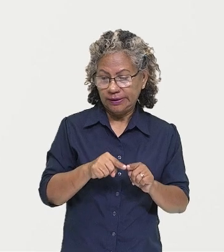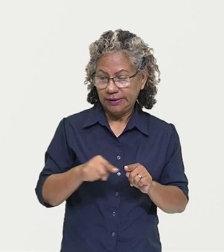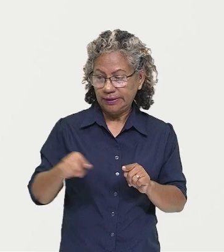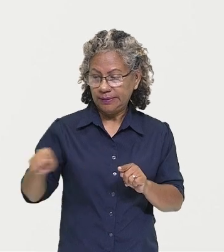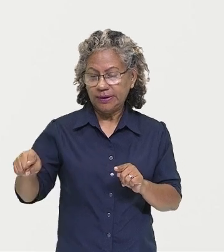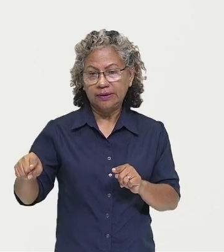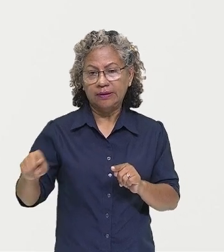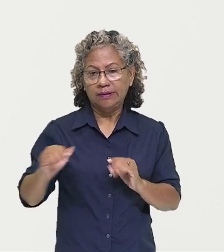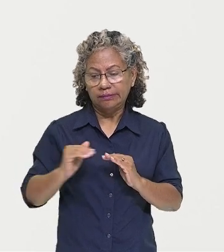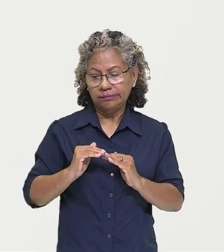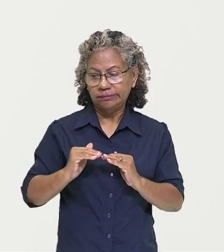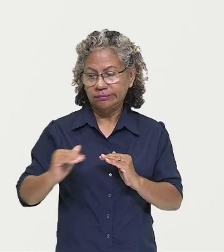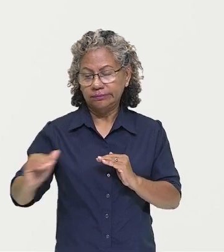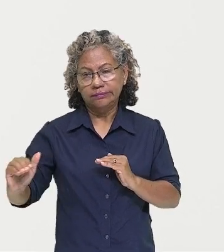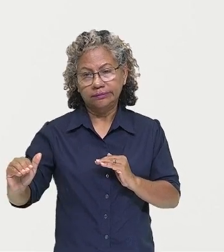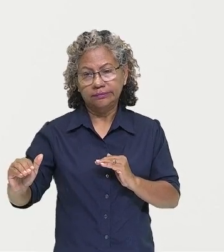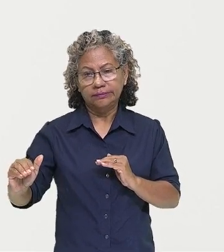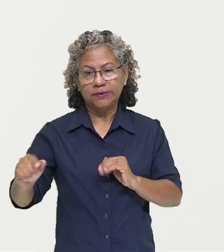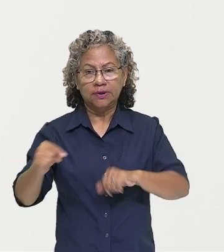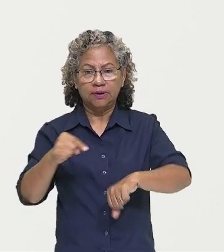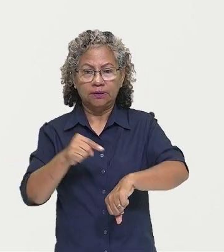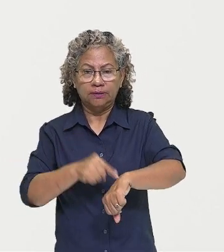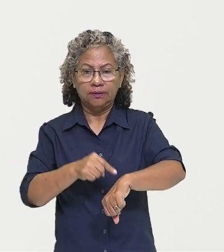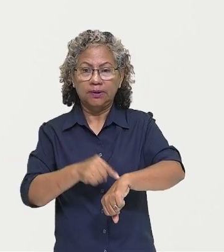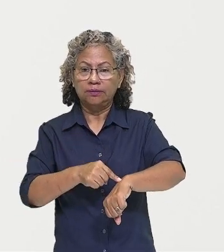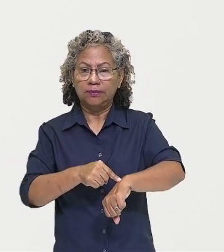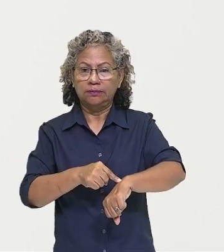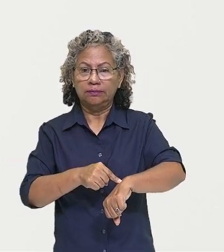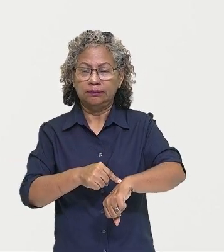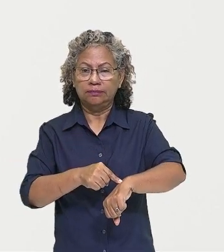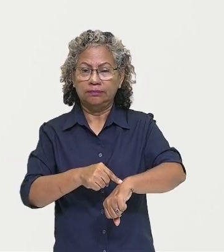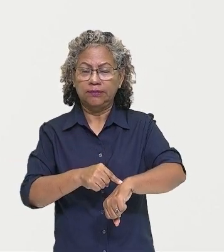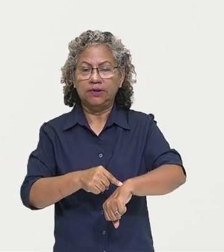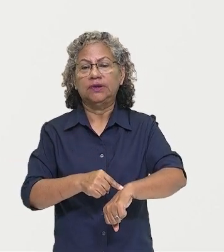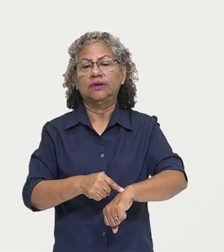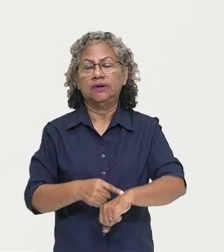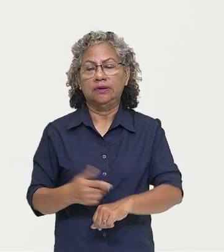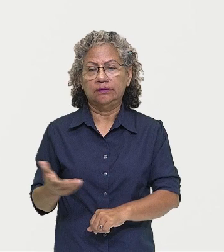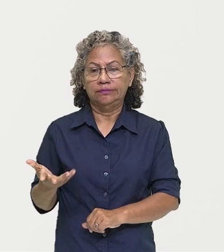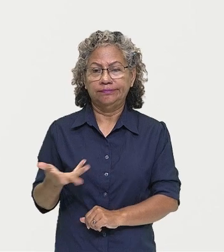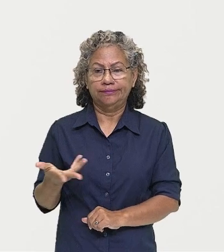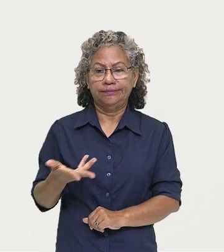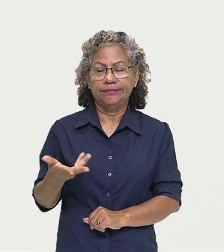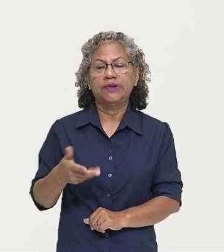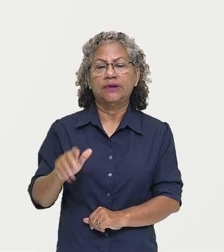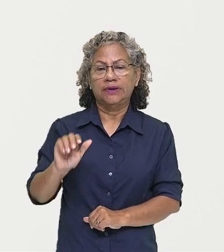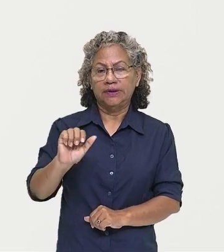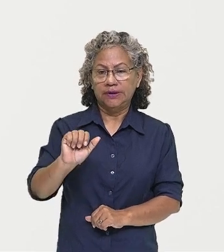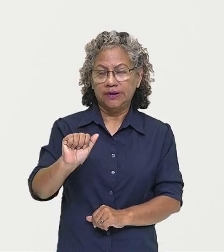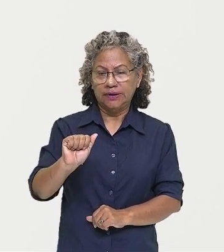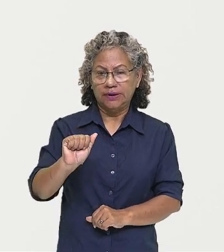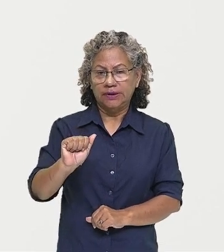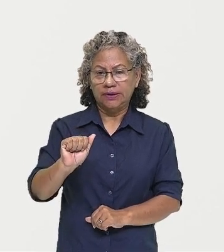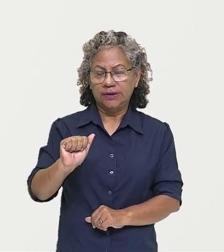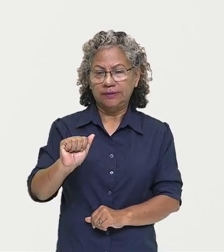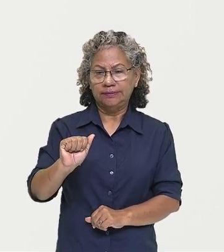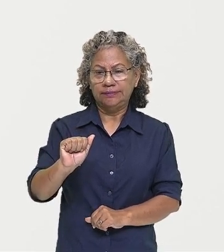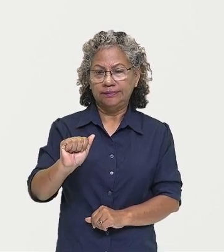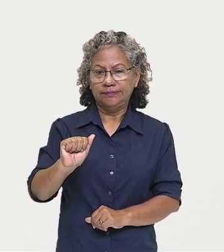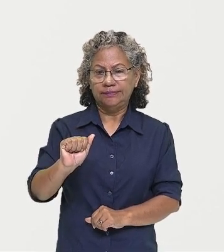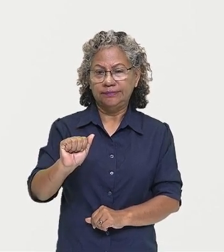do tempo. Logo, eu tenho aqui que a aceleração vai ser aqui a variação